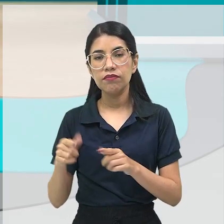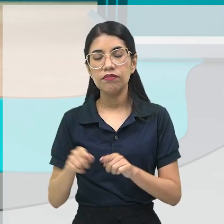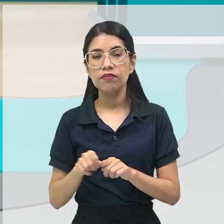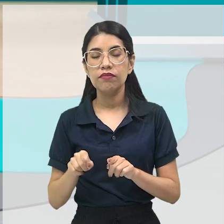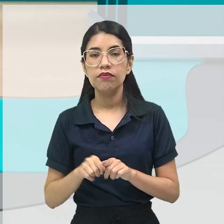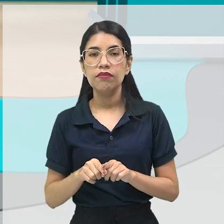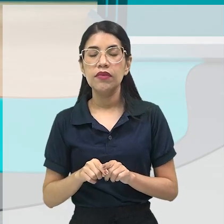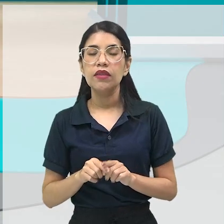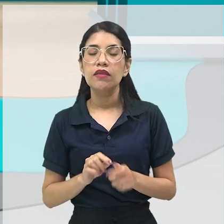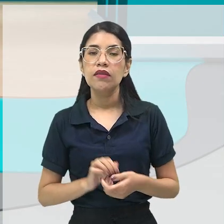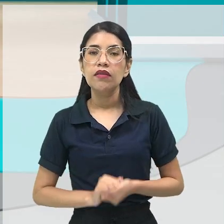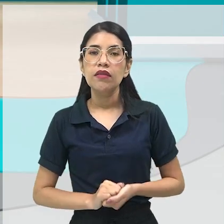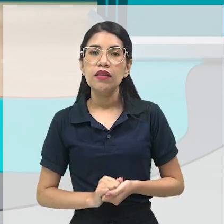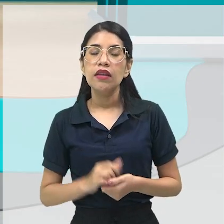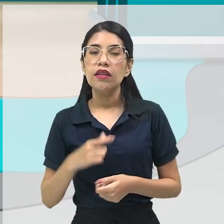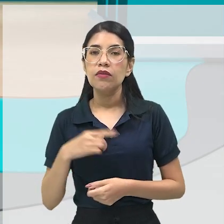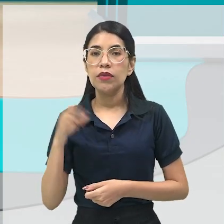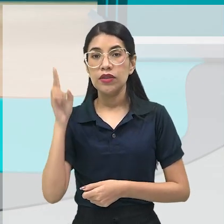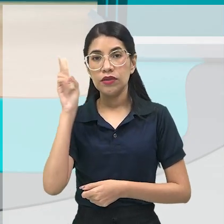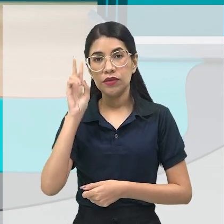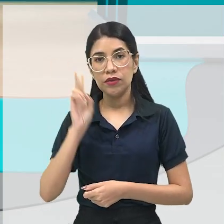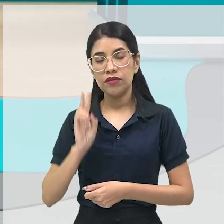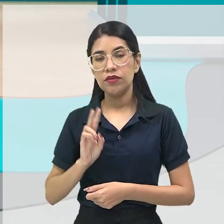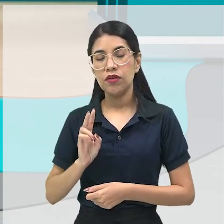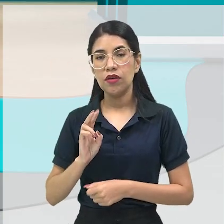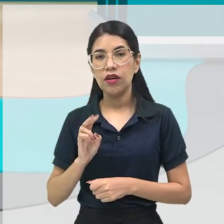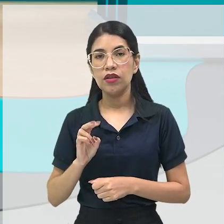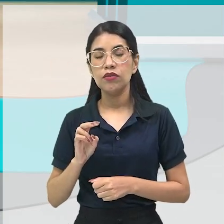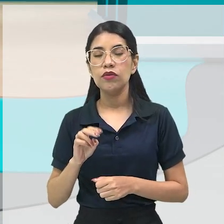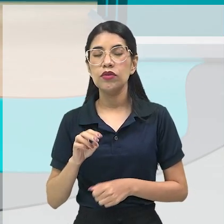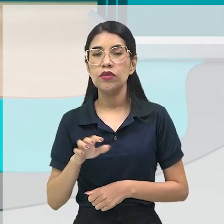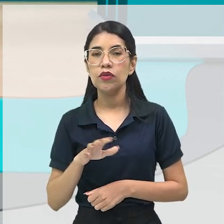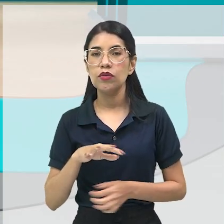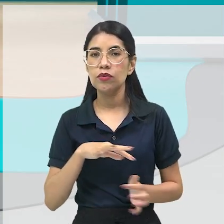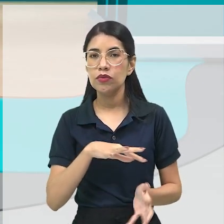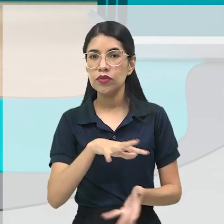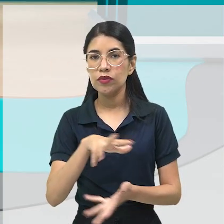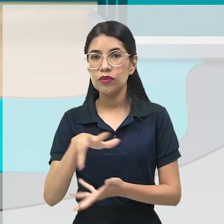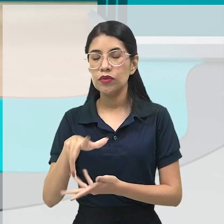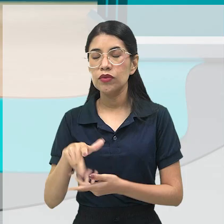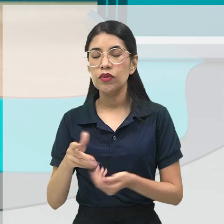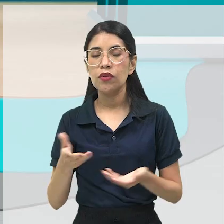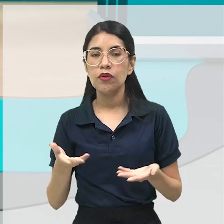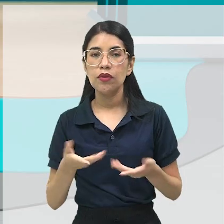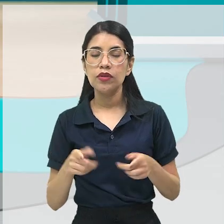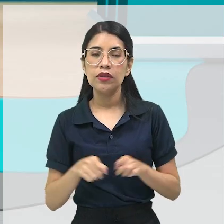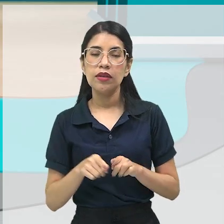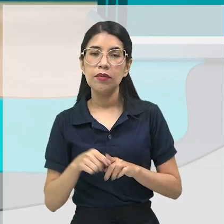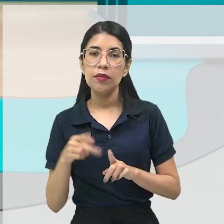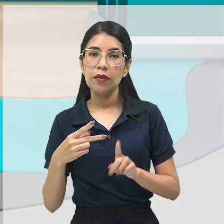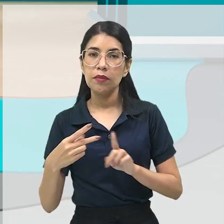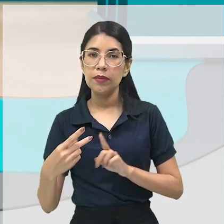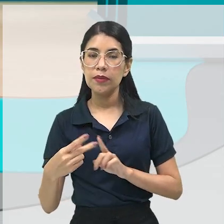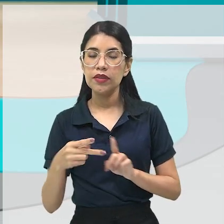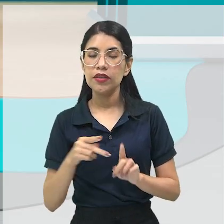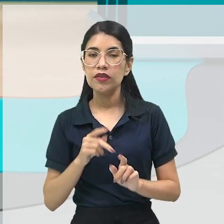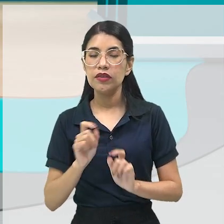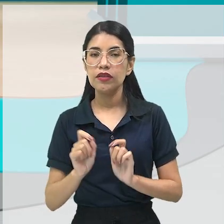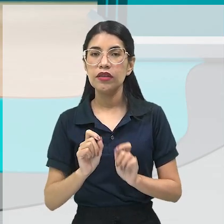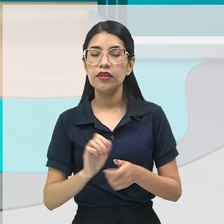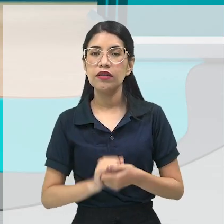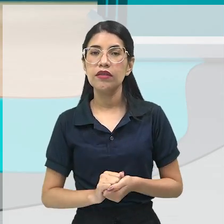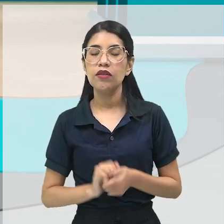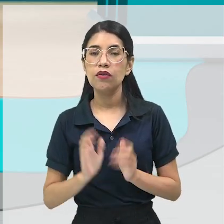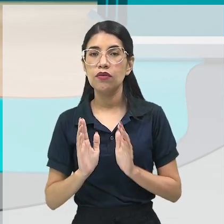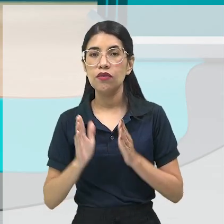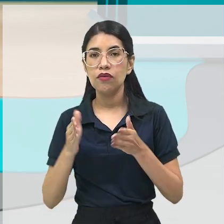traz pra gente essa questão histórica de todo mundo. Então hoje nós tivemos um olhar, claro, no finalzinho